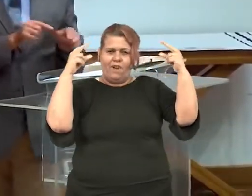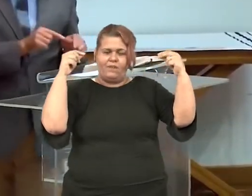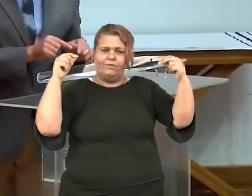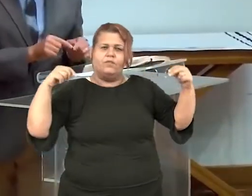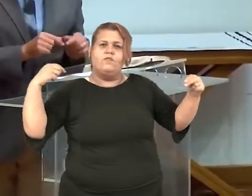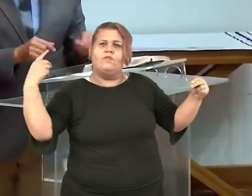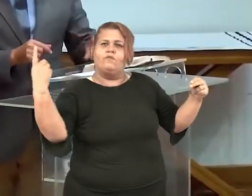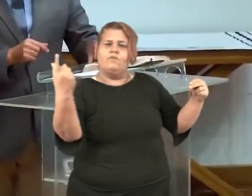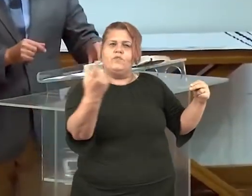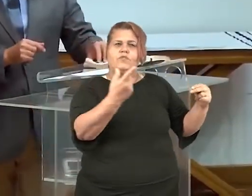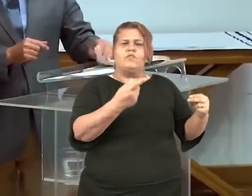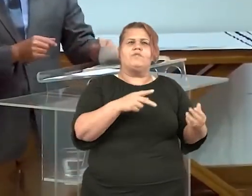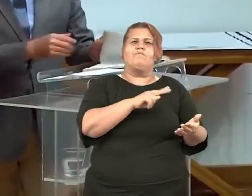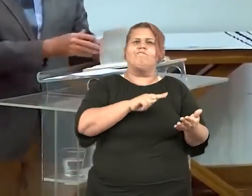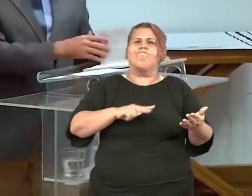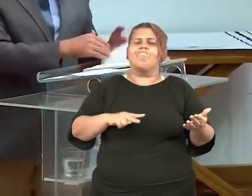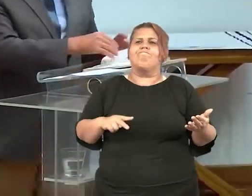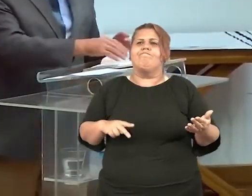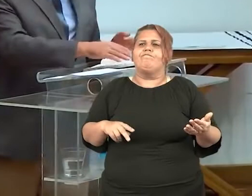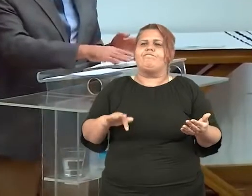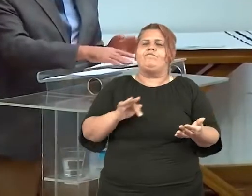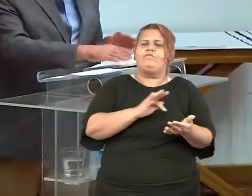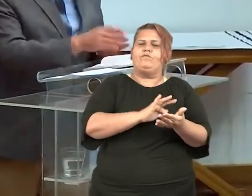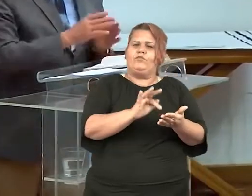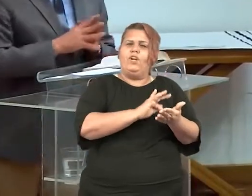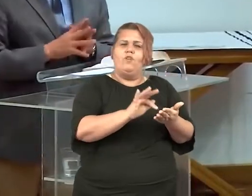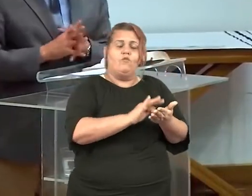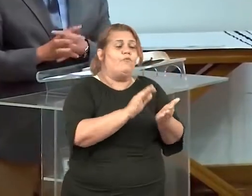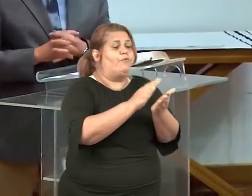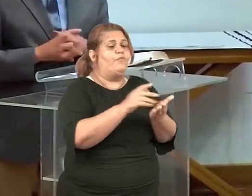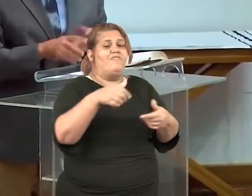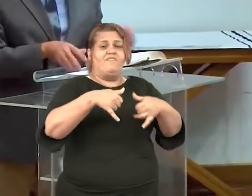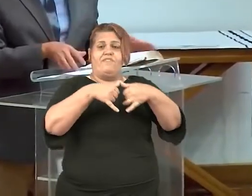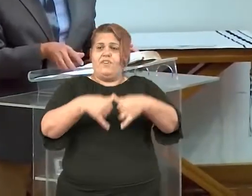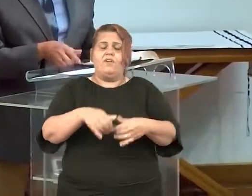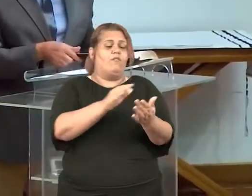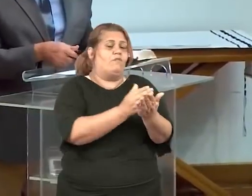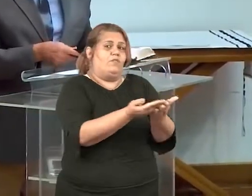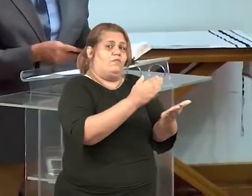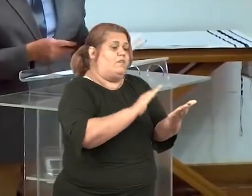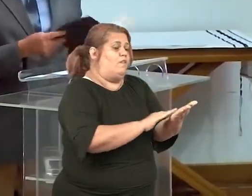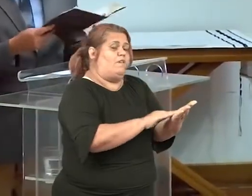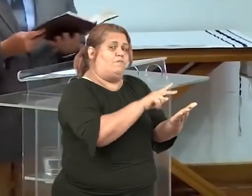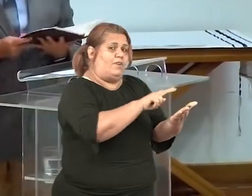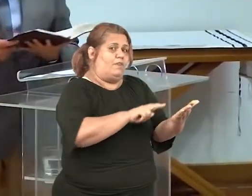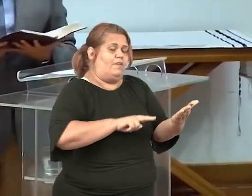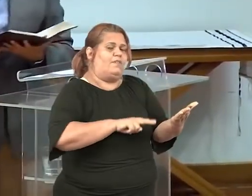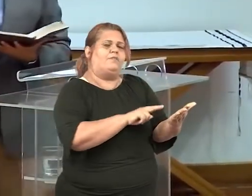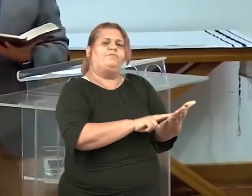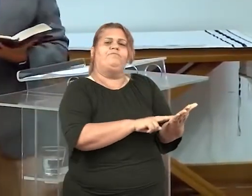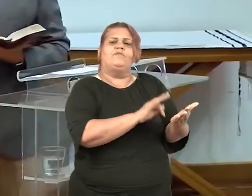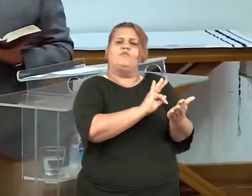à luz do que o texto diz de Tiago, e eu peço que você esteja com o texto aberto em Tiago,